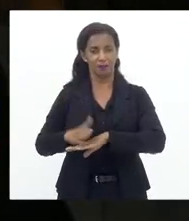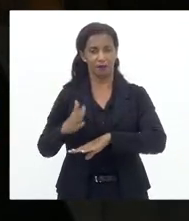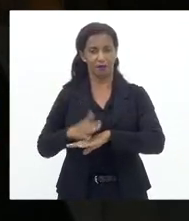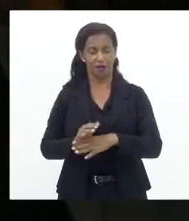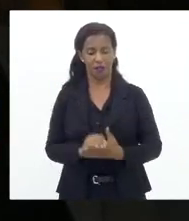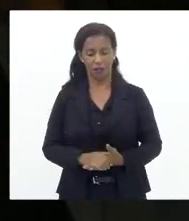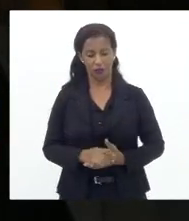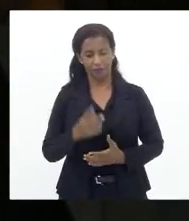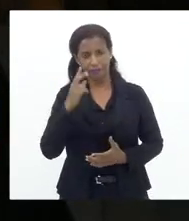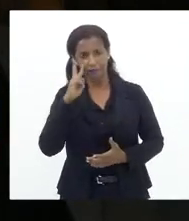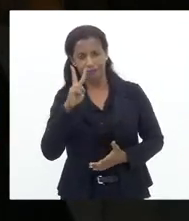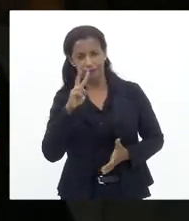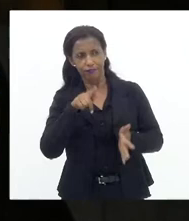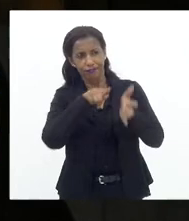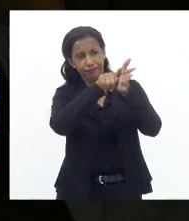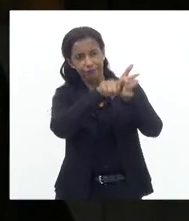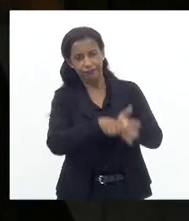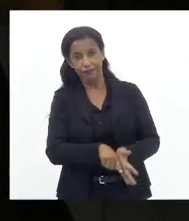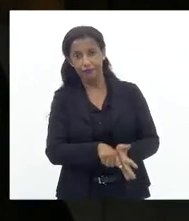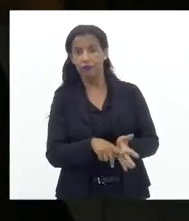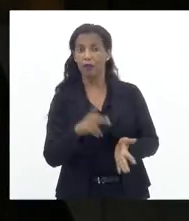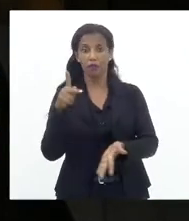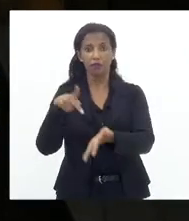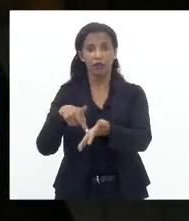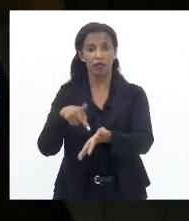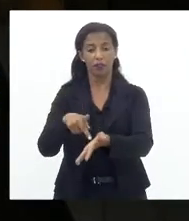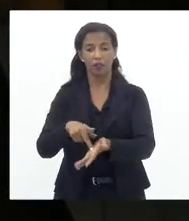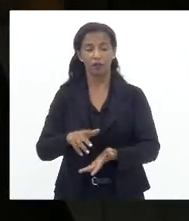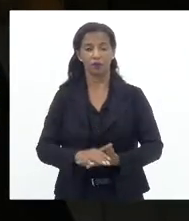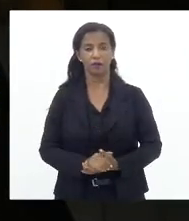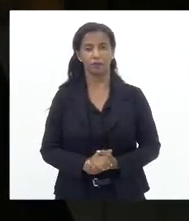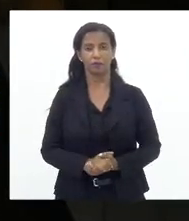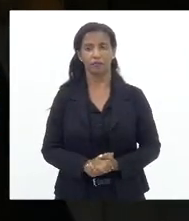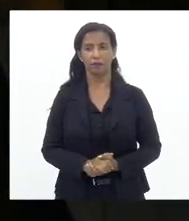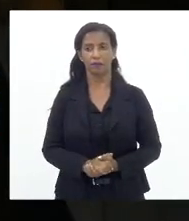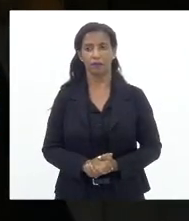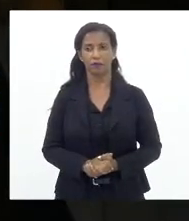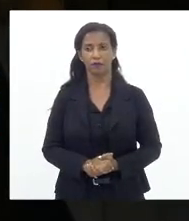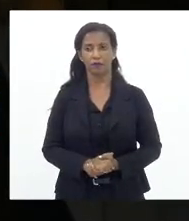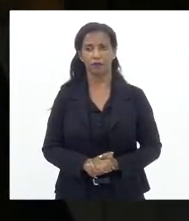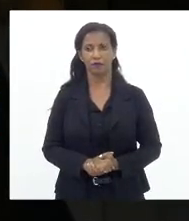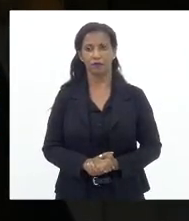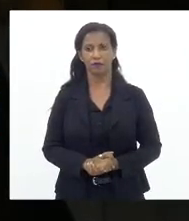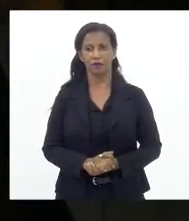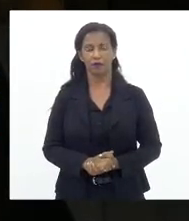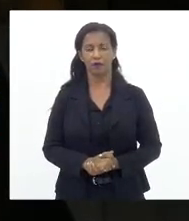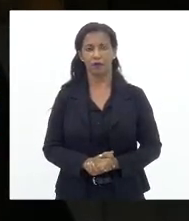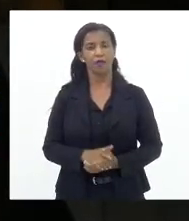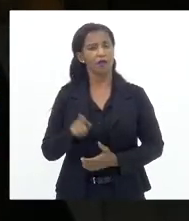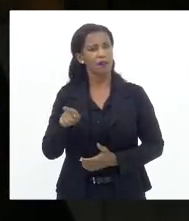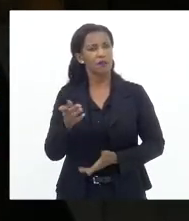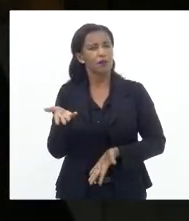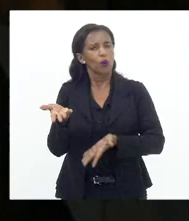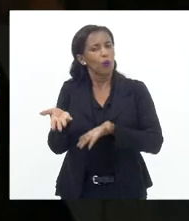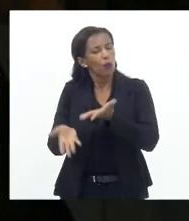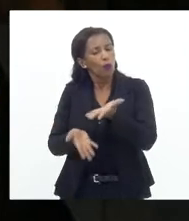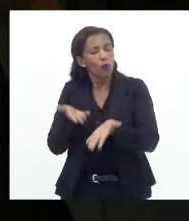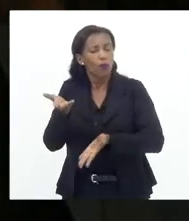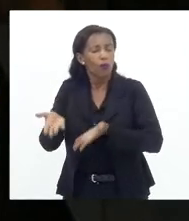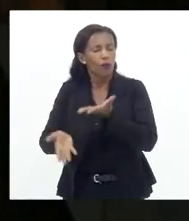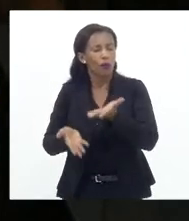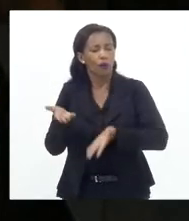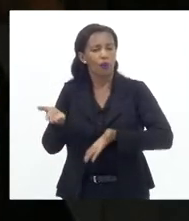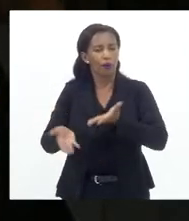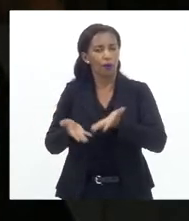a gente Verifica que isso é real Oi e ele dentemente esse tipo de cuidado